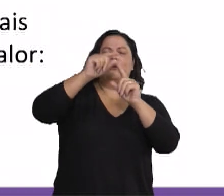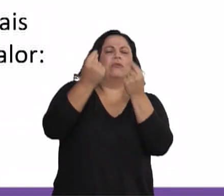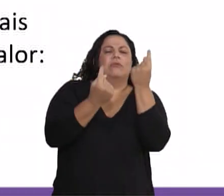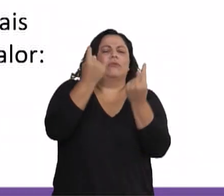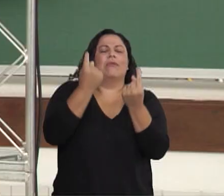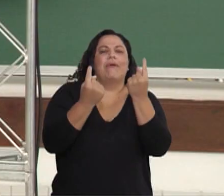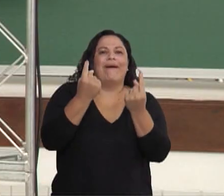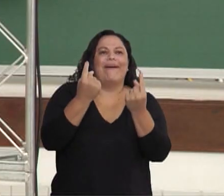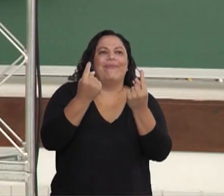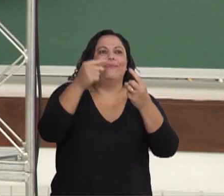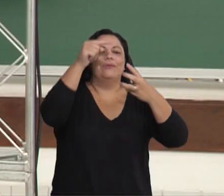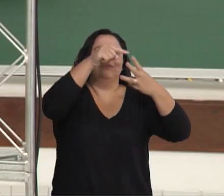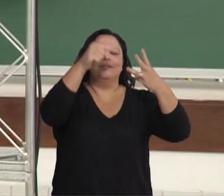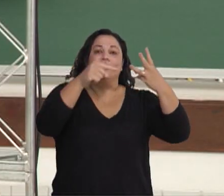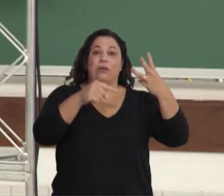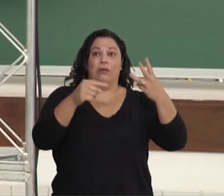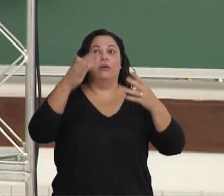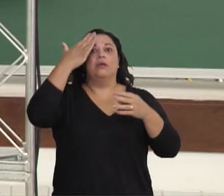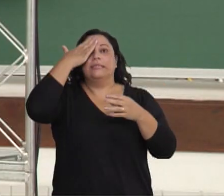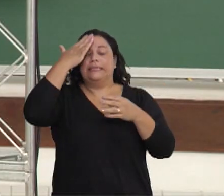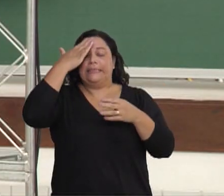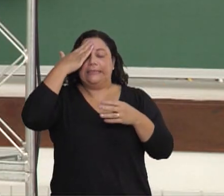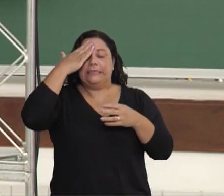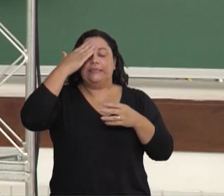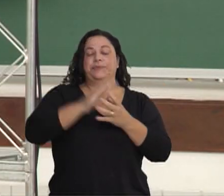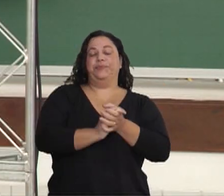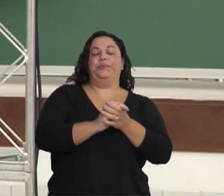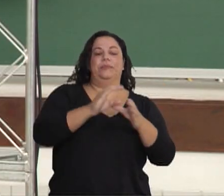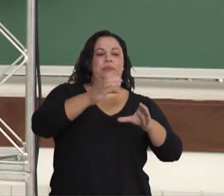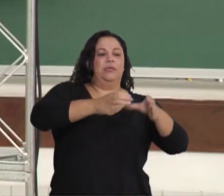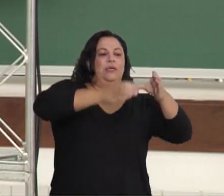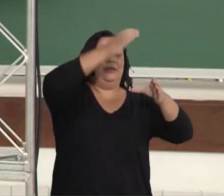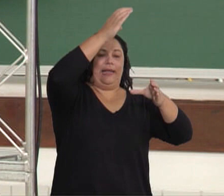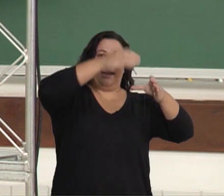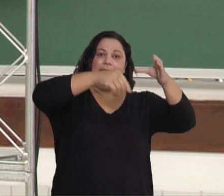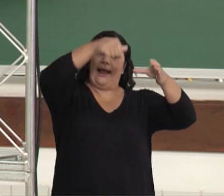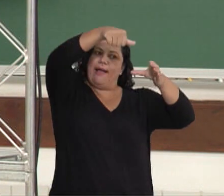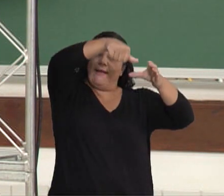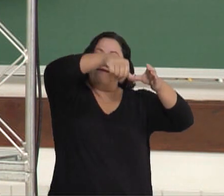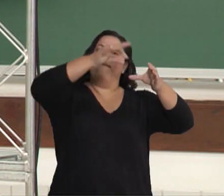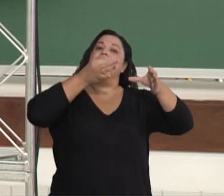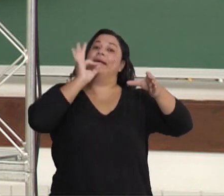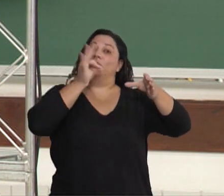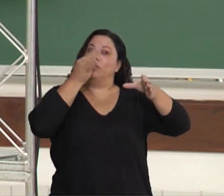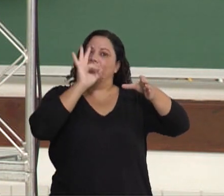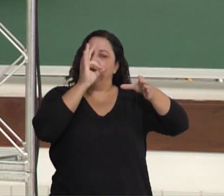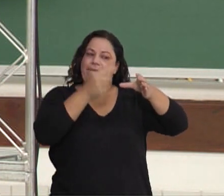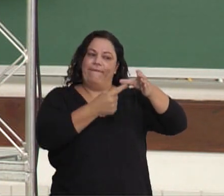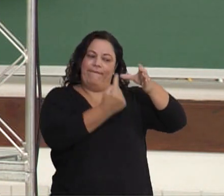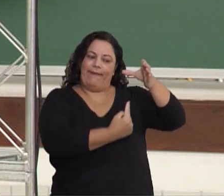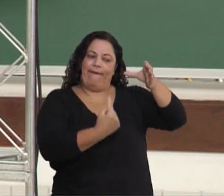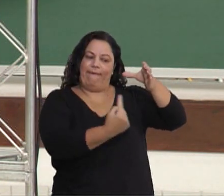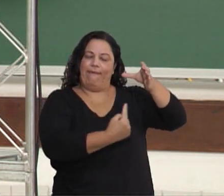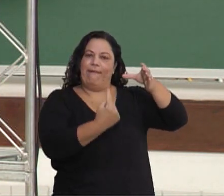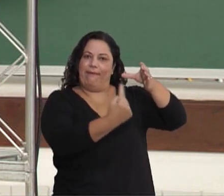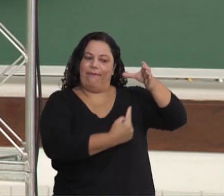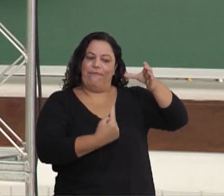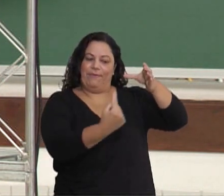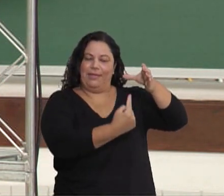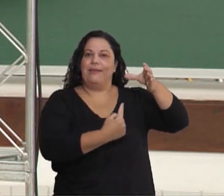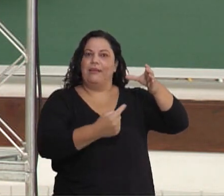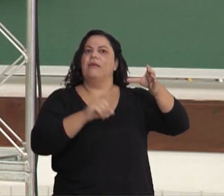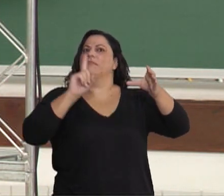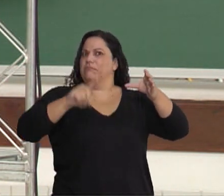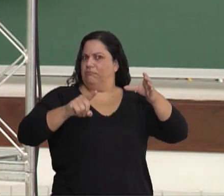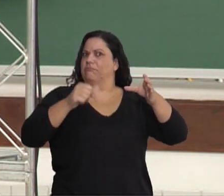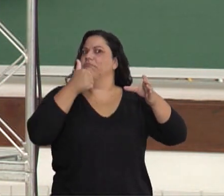garrafa térmica, quando você coloca um líquido ali dentro, você vai tentar manter o máximo possível a temperatura dele. Então, perfeito, é um isolante.